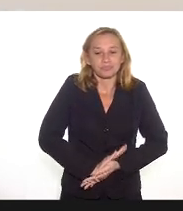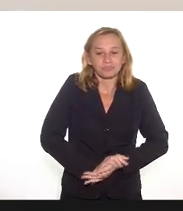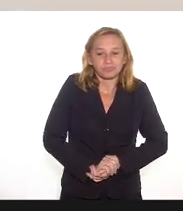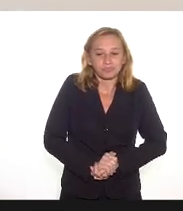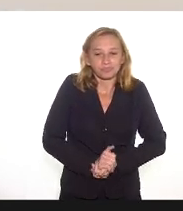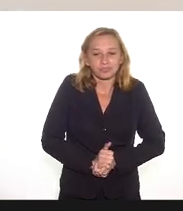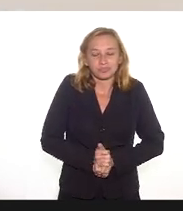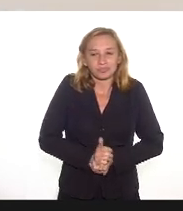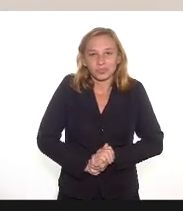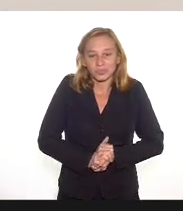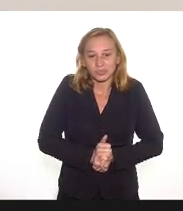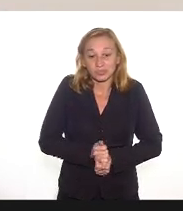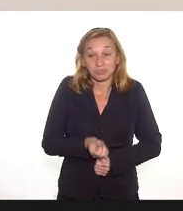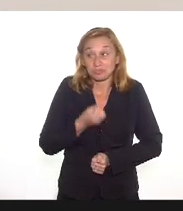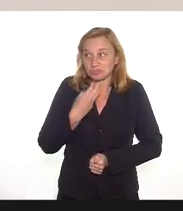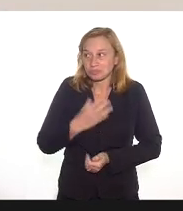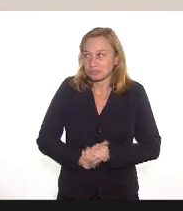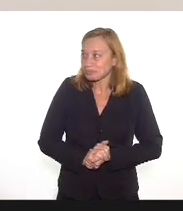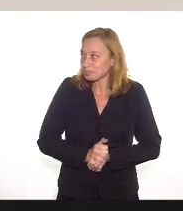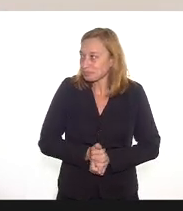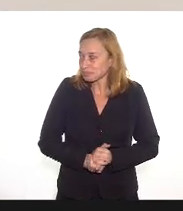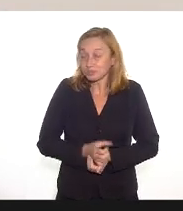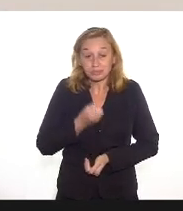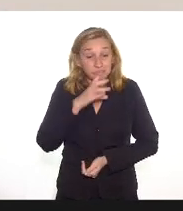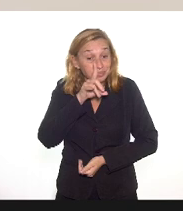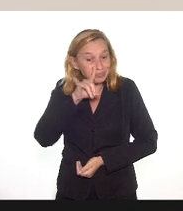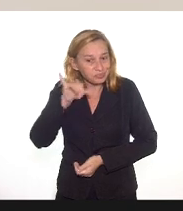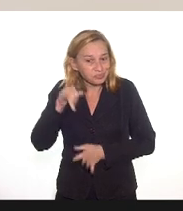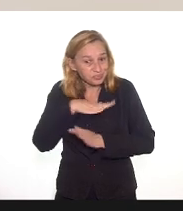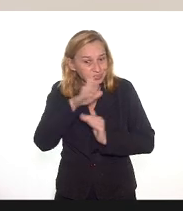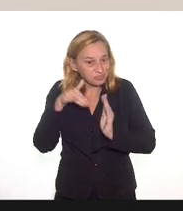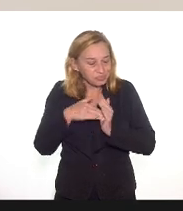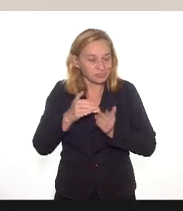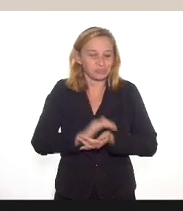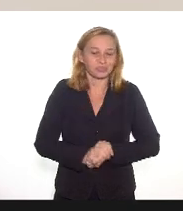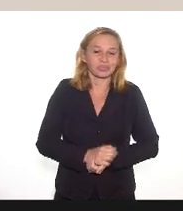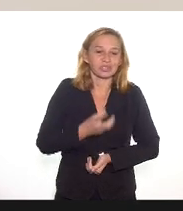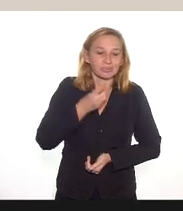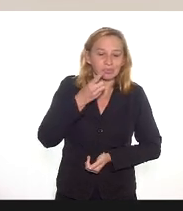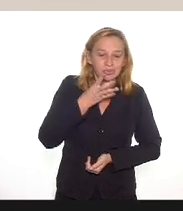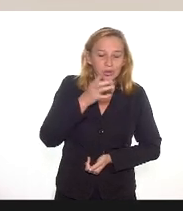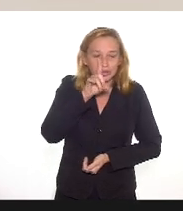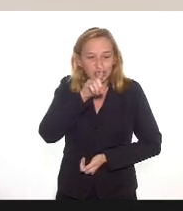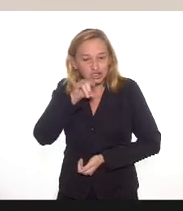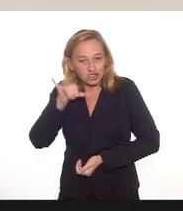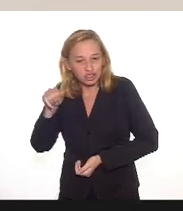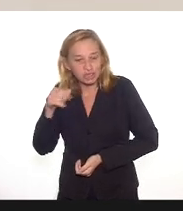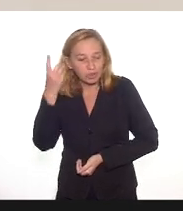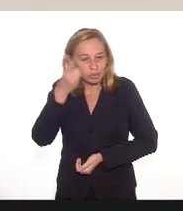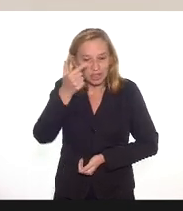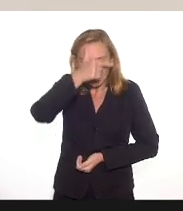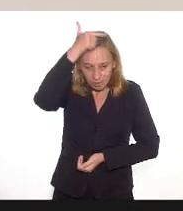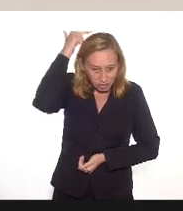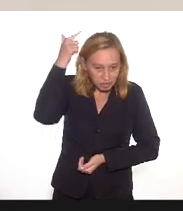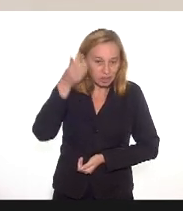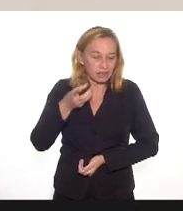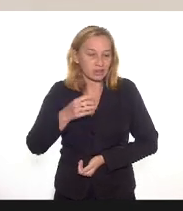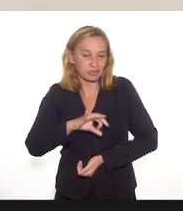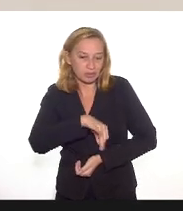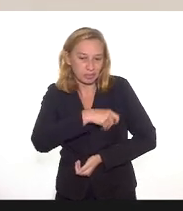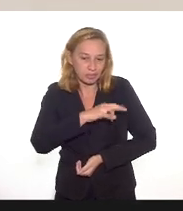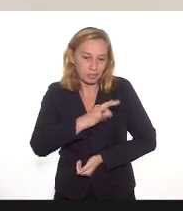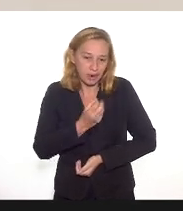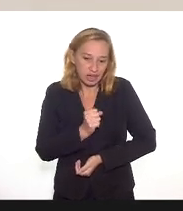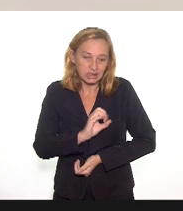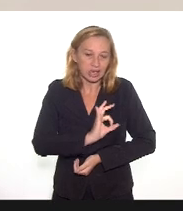aqui. Bem, bom dia a todos, bom dia à deputada Luiz Paulo, bom dia à deputada Marta Rocha, bom